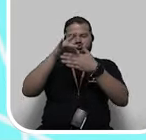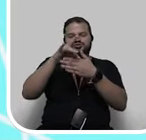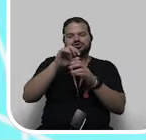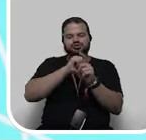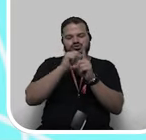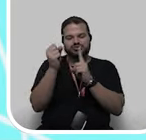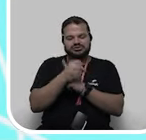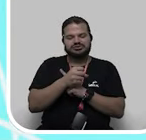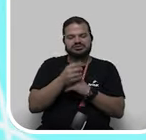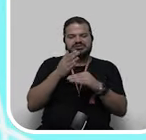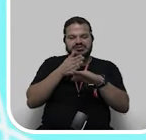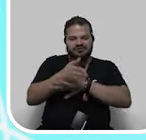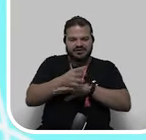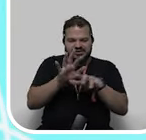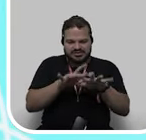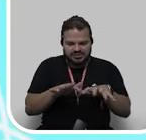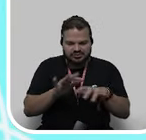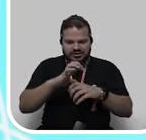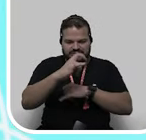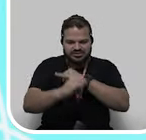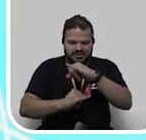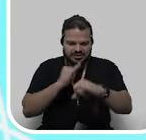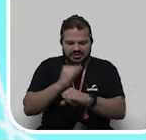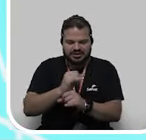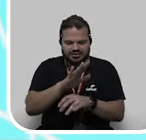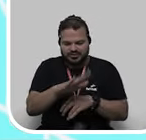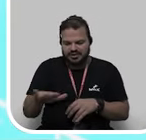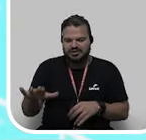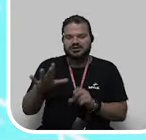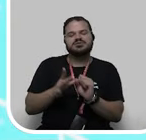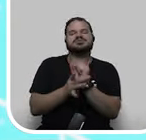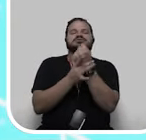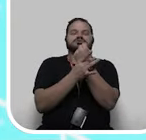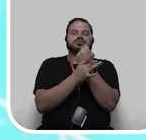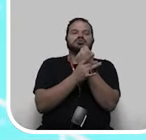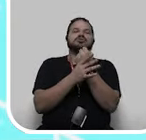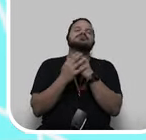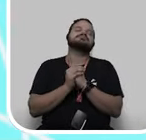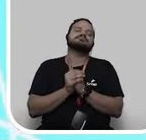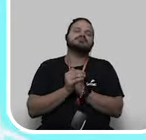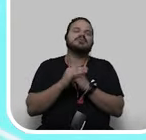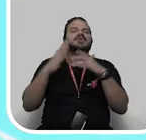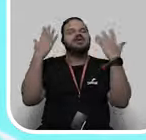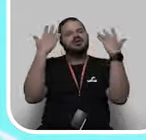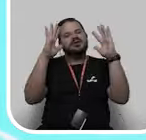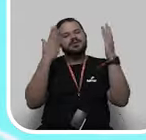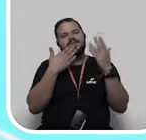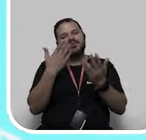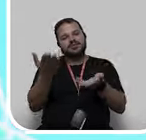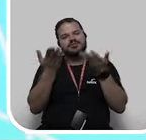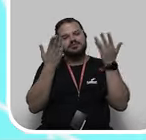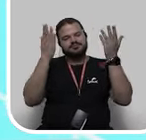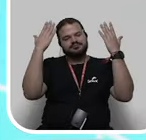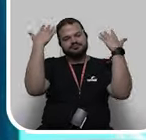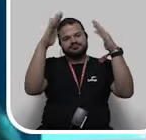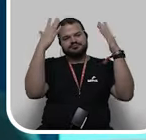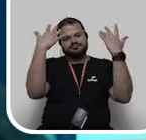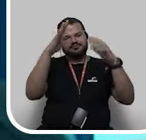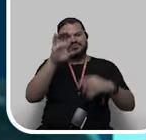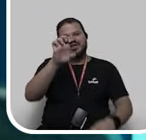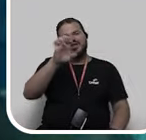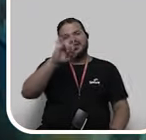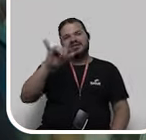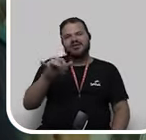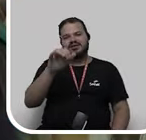navegação segura para as crianças na internet, o SecForce Kids. Eu queria pedir uma salva de palmas para Eva Pereira. Seja bem-vinda,